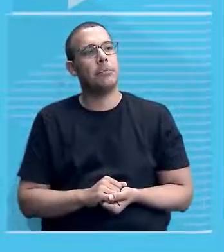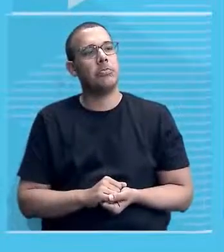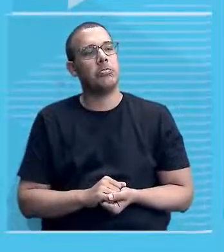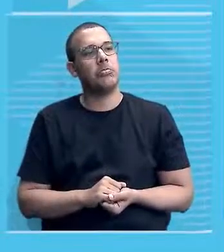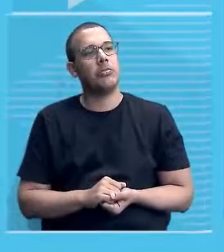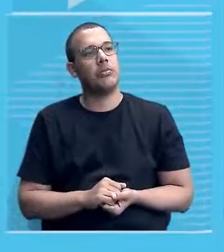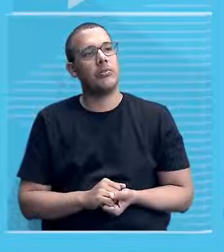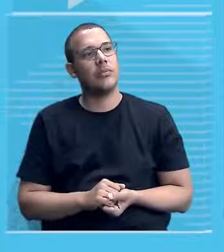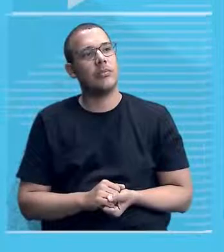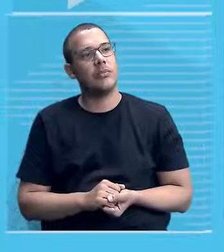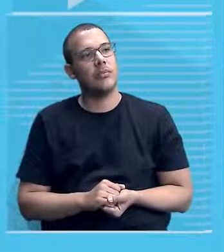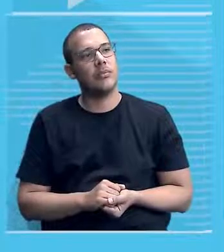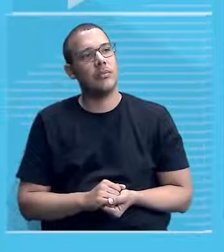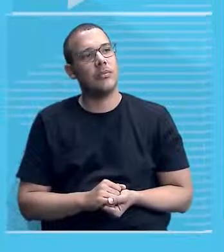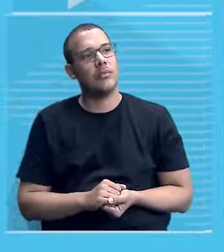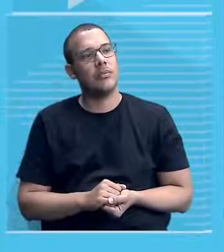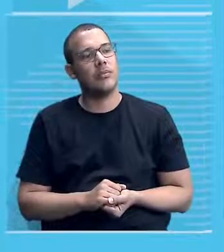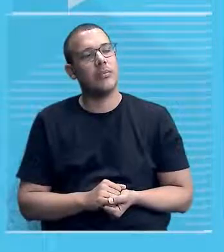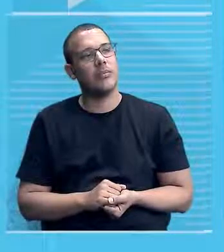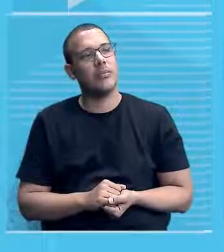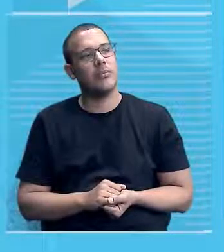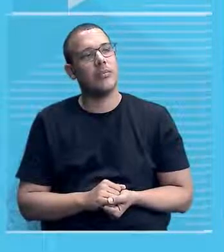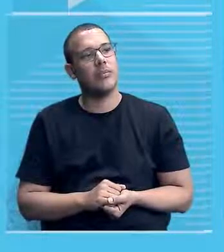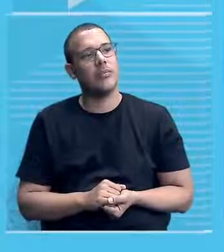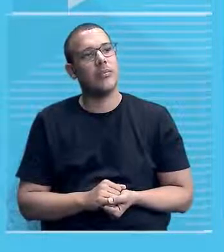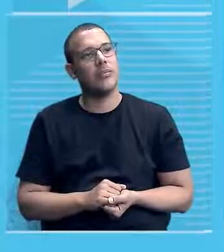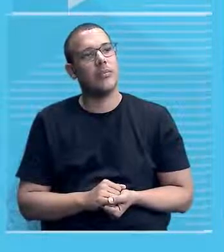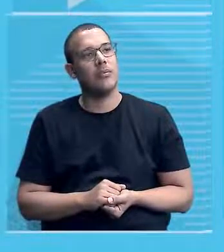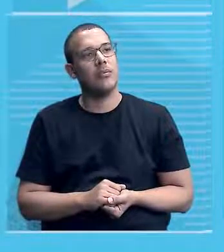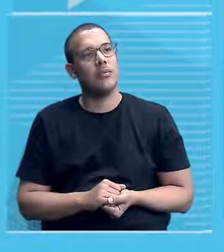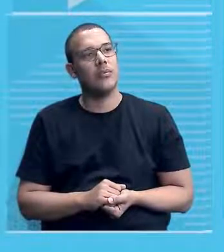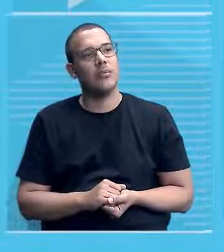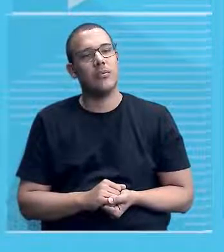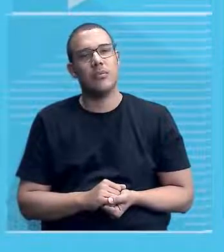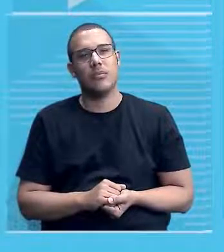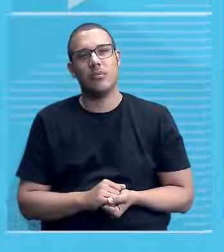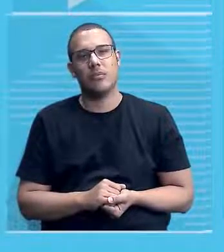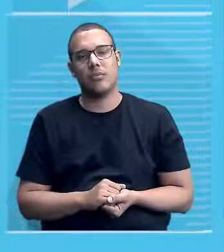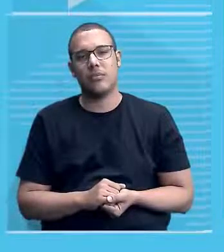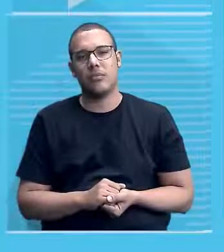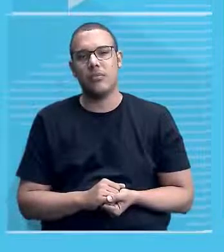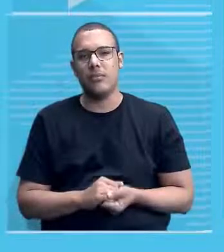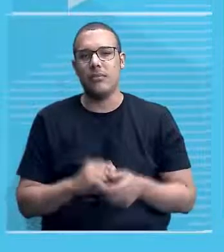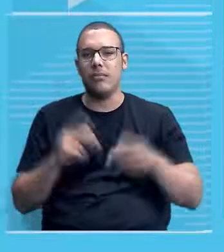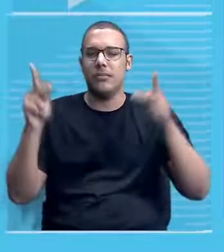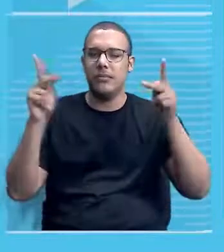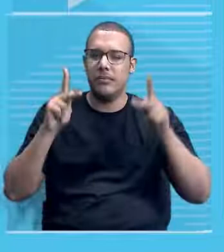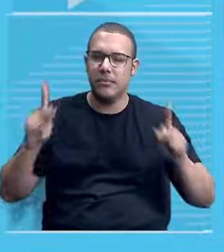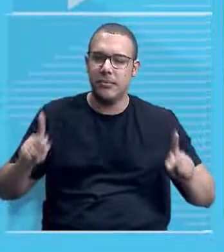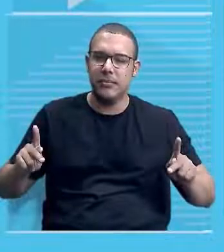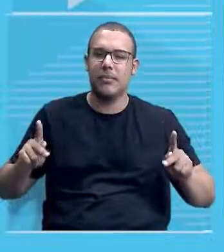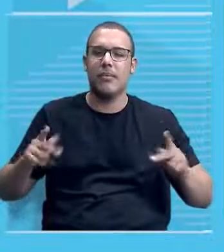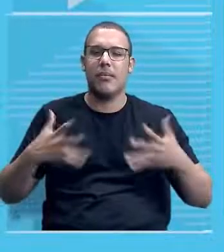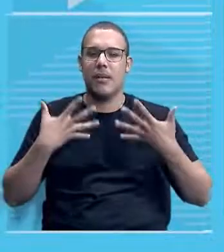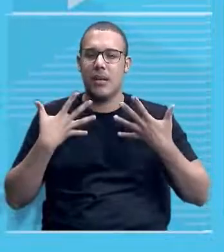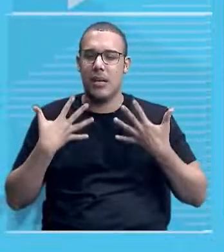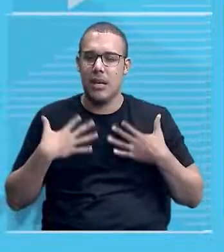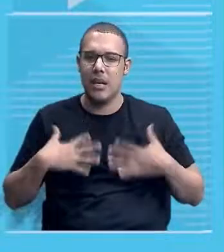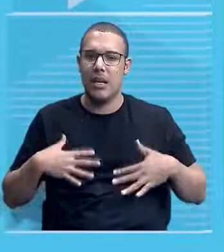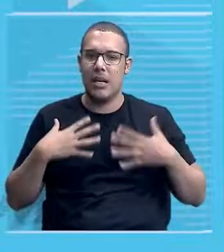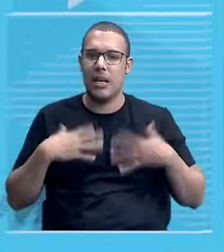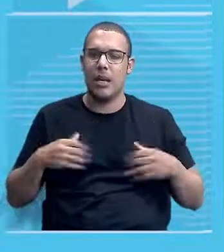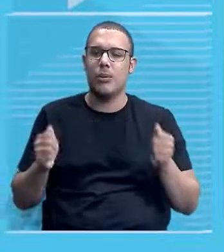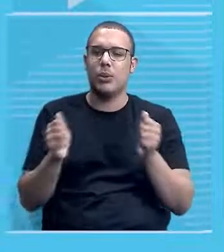bonito para viver em paz Exatamente isso aí paz tranquilidade com a